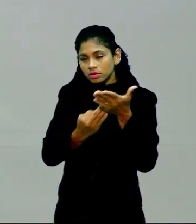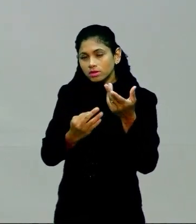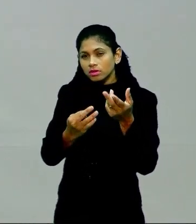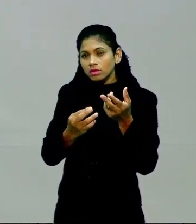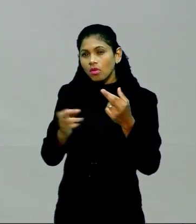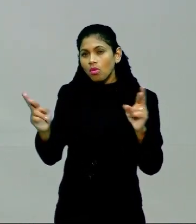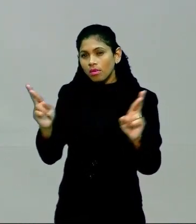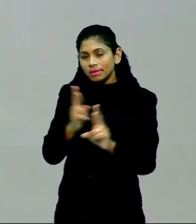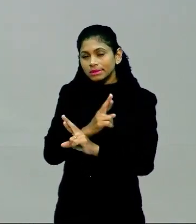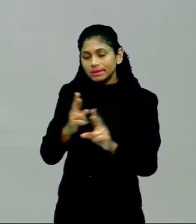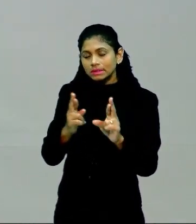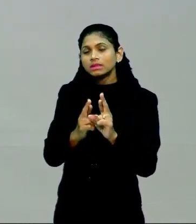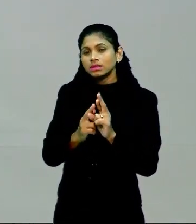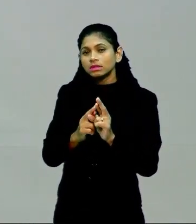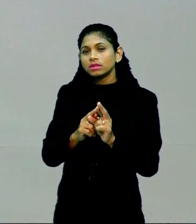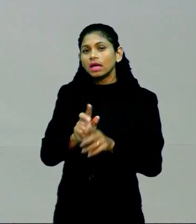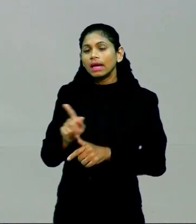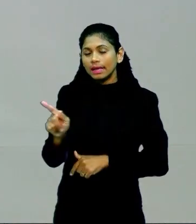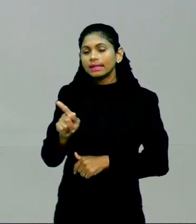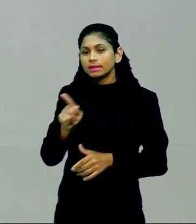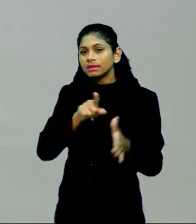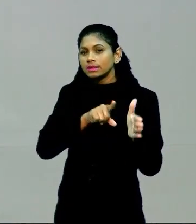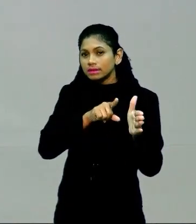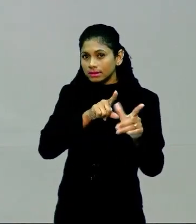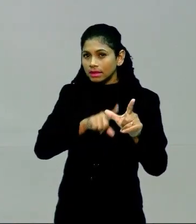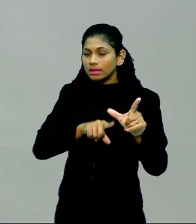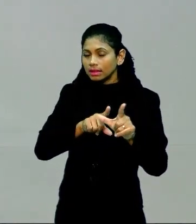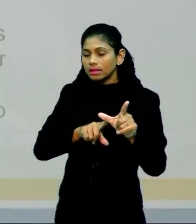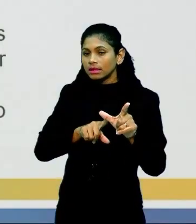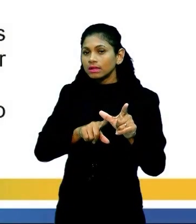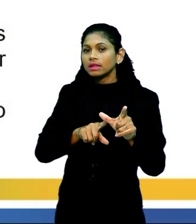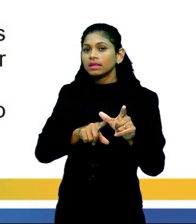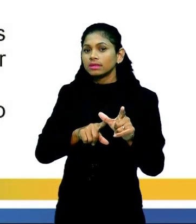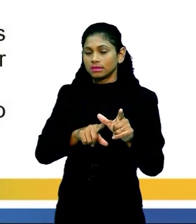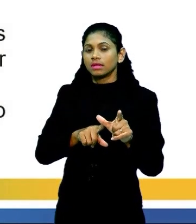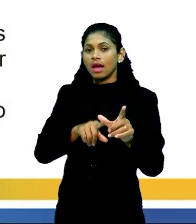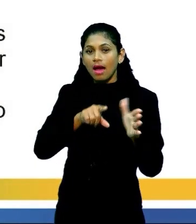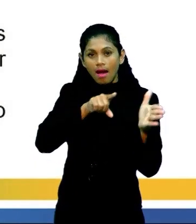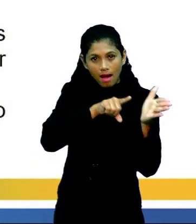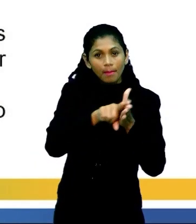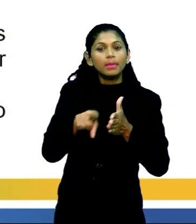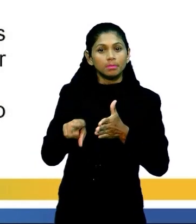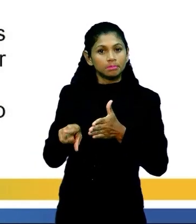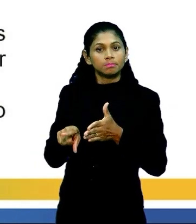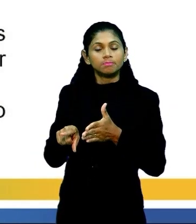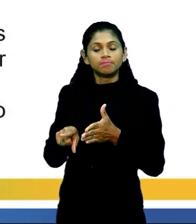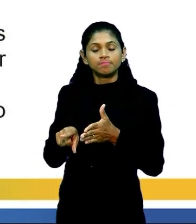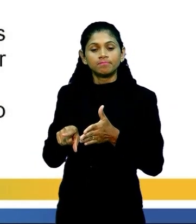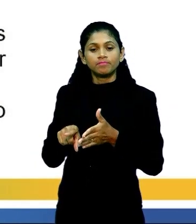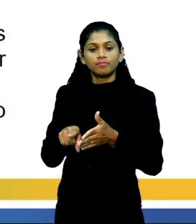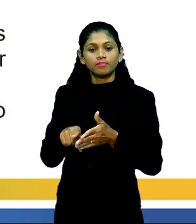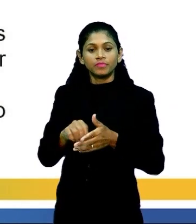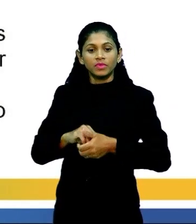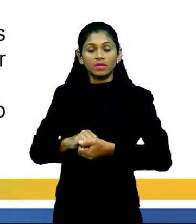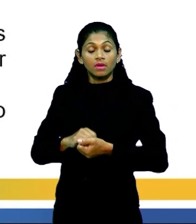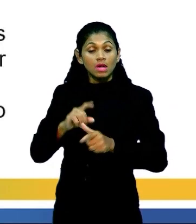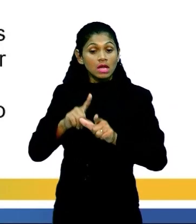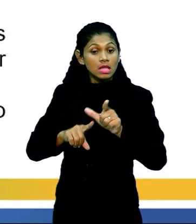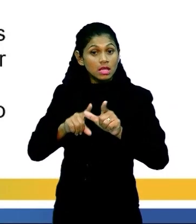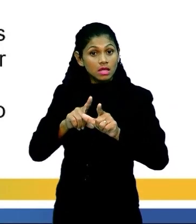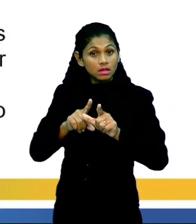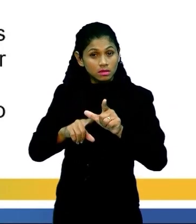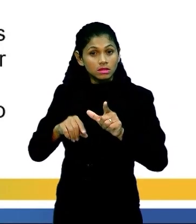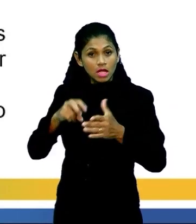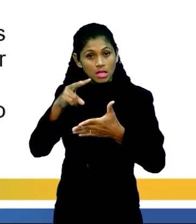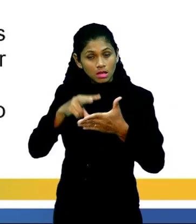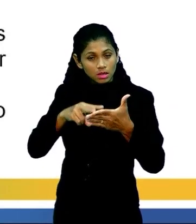associar essa alternativa à questão, ok? Então, vamos ler a letra E e ver por